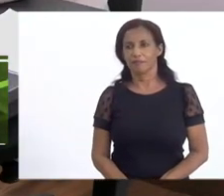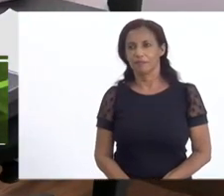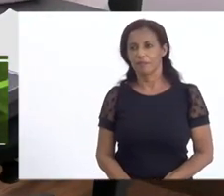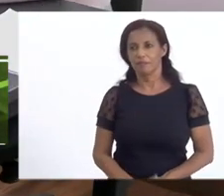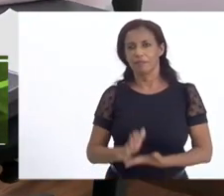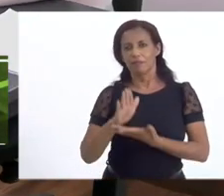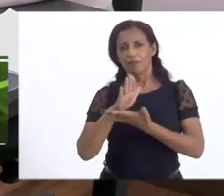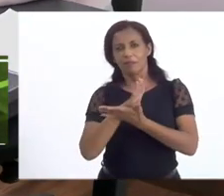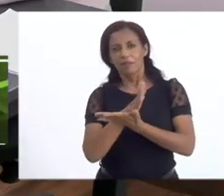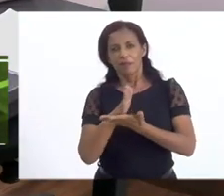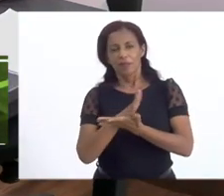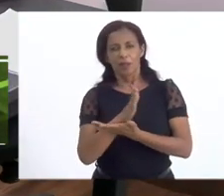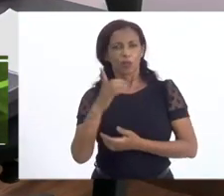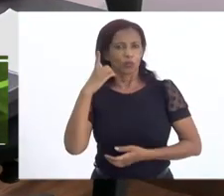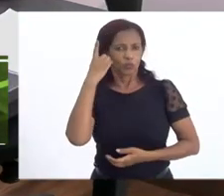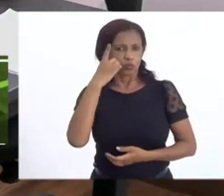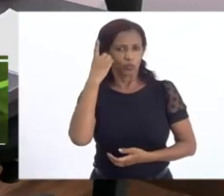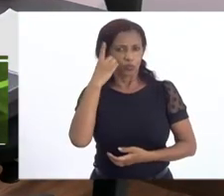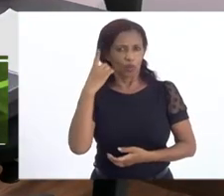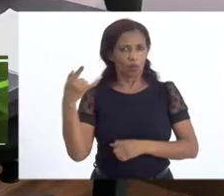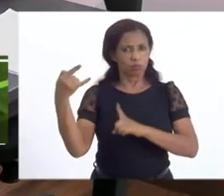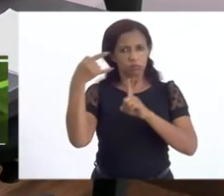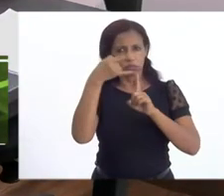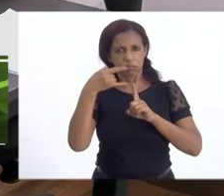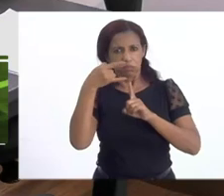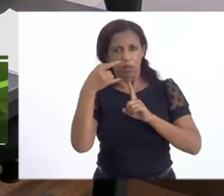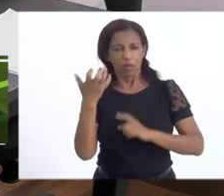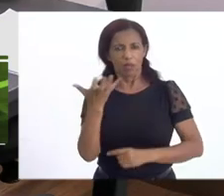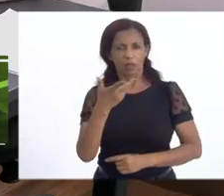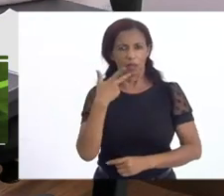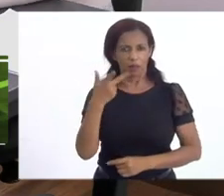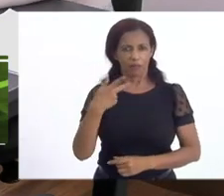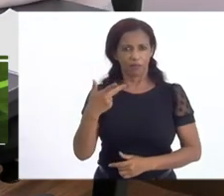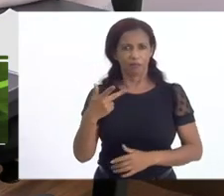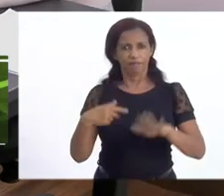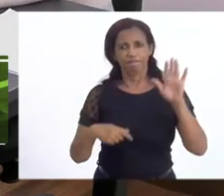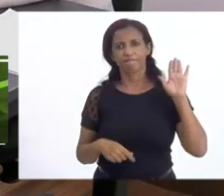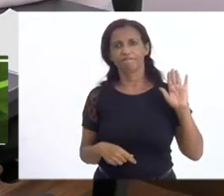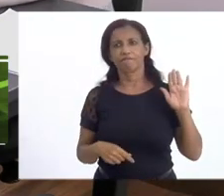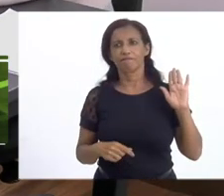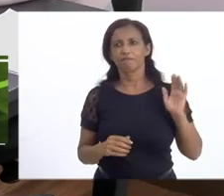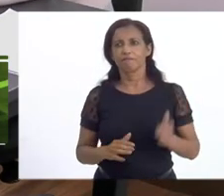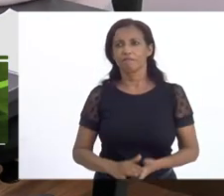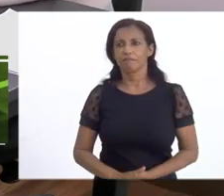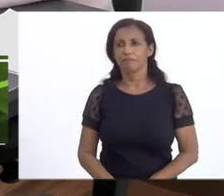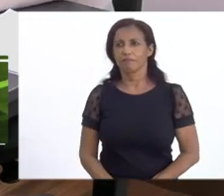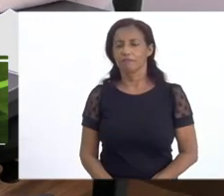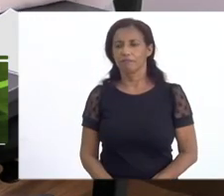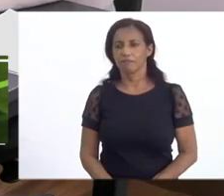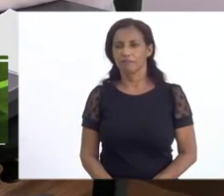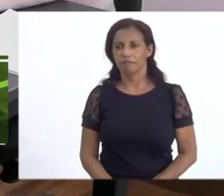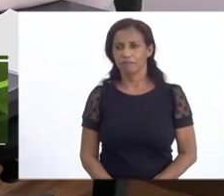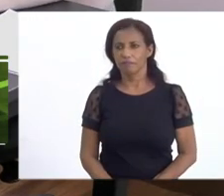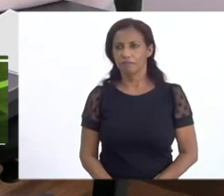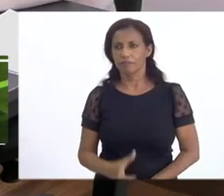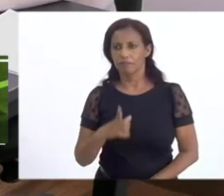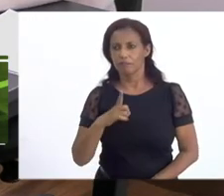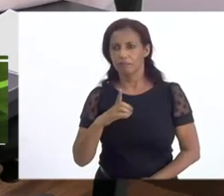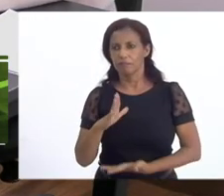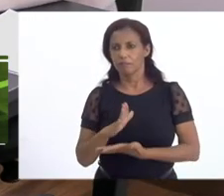Algum deputado que está no virtual gostaria de fazer suas colocações finais? Tem algum,